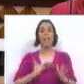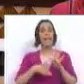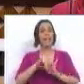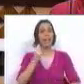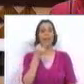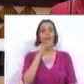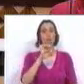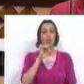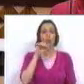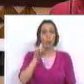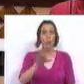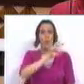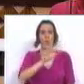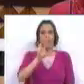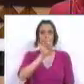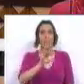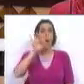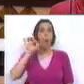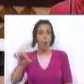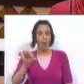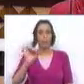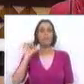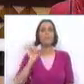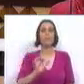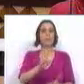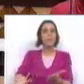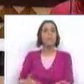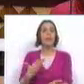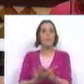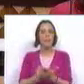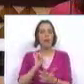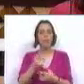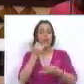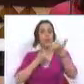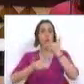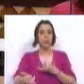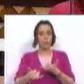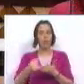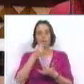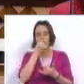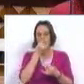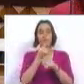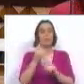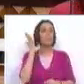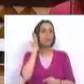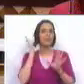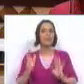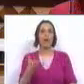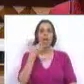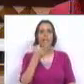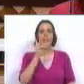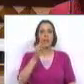-Lei 28.468, que esta proposta visa substituir uma vez decorridos 74